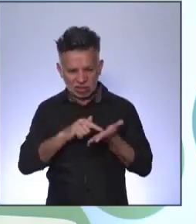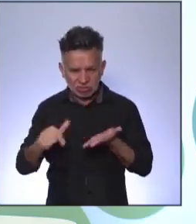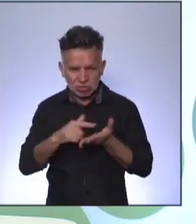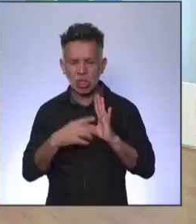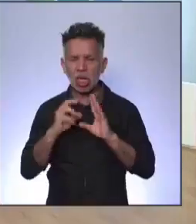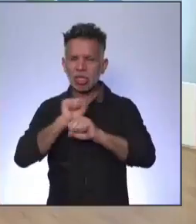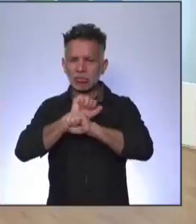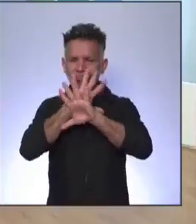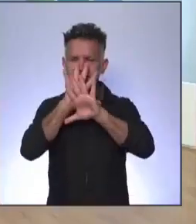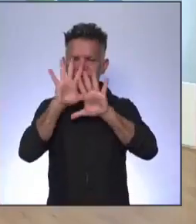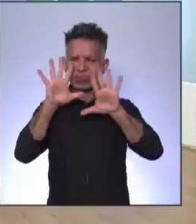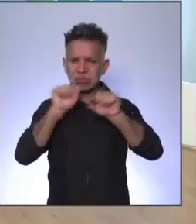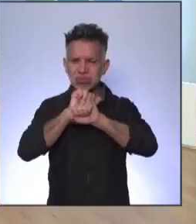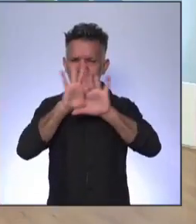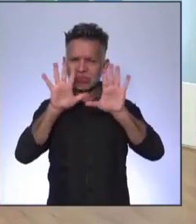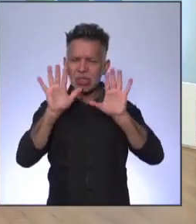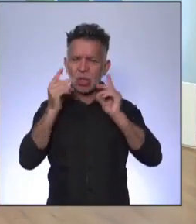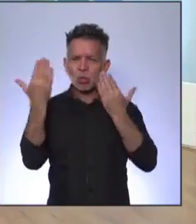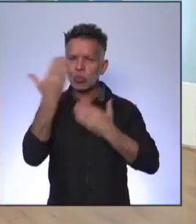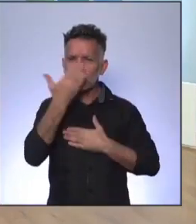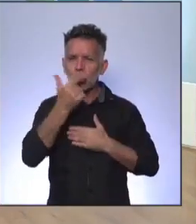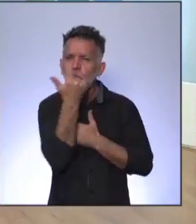transparente. Transparente. Isso.